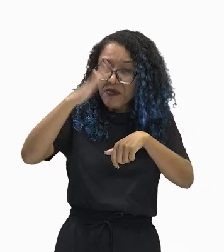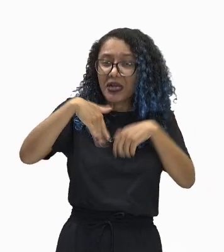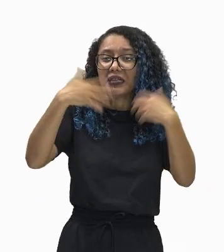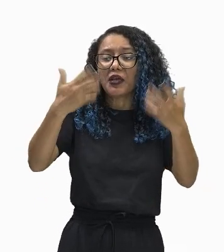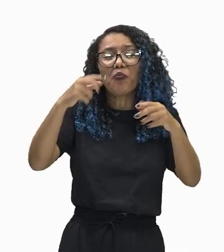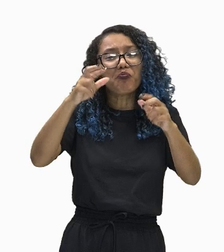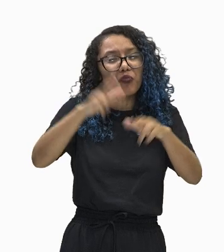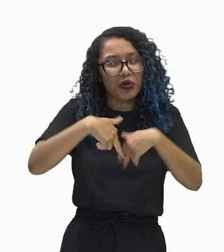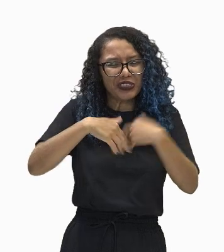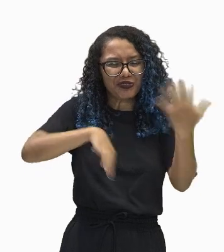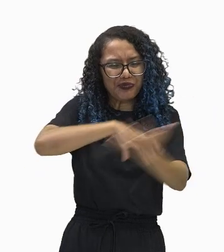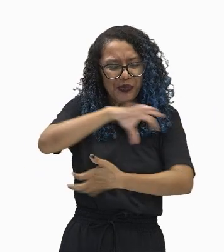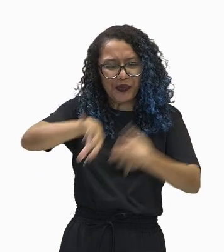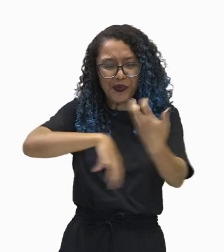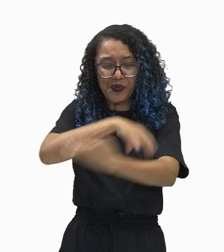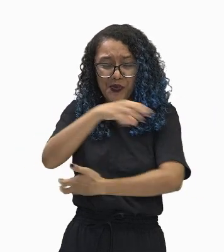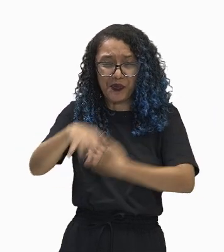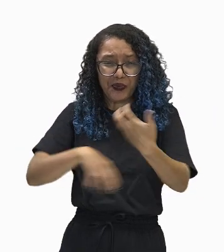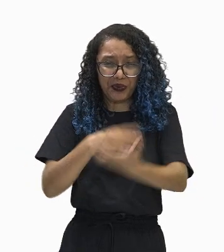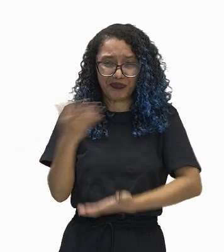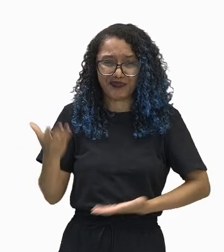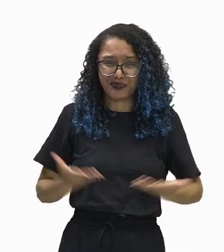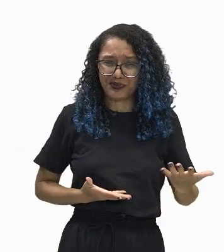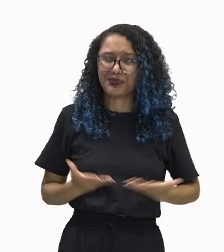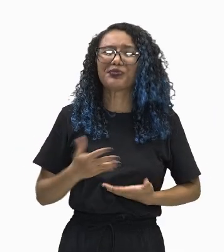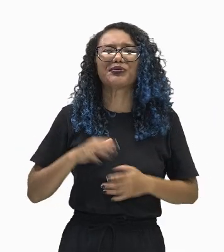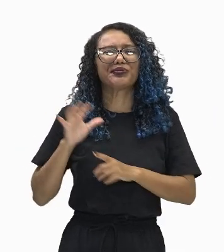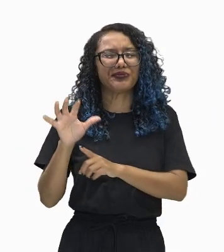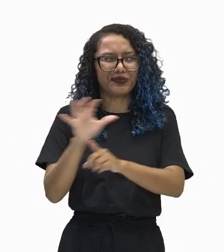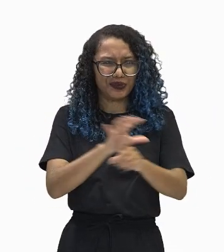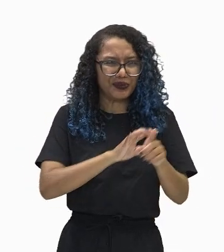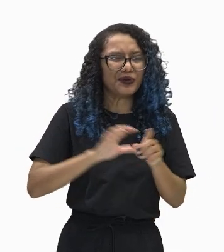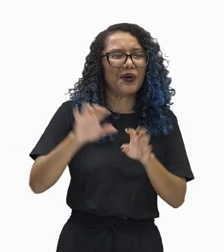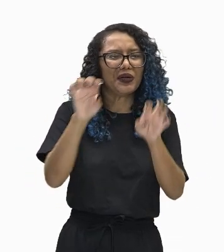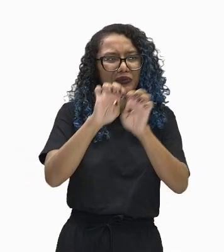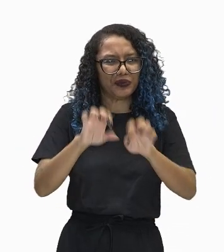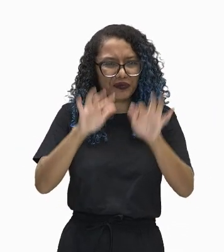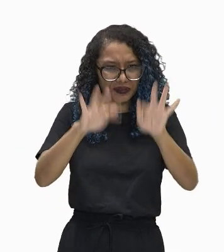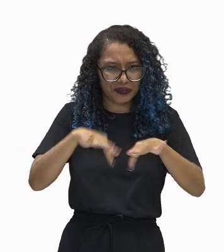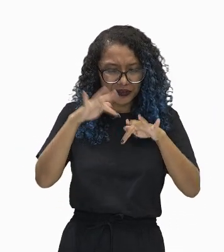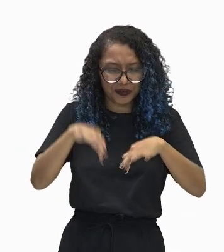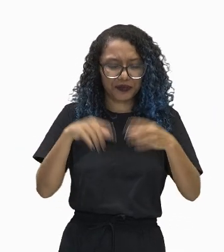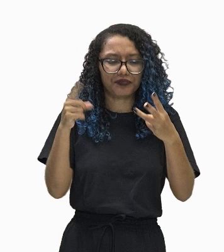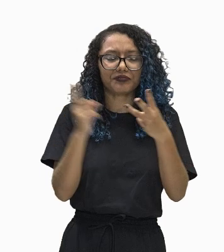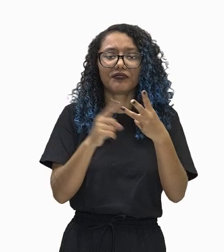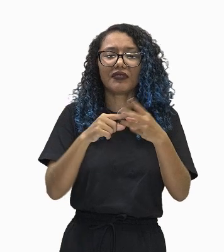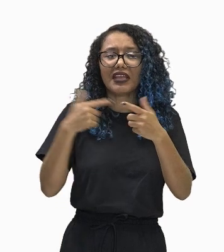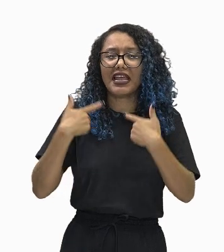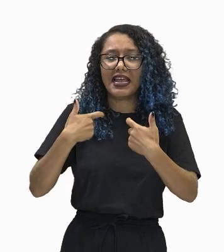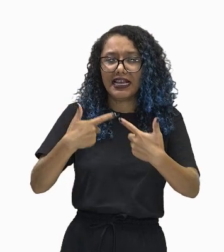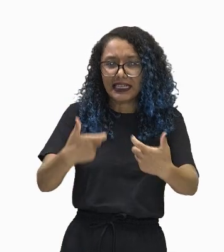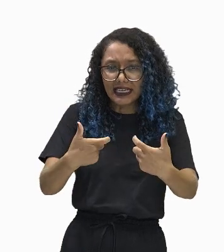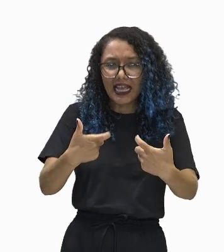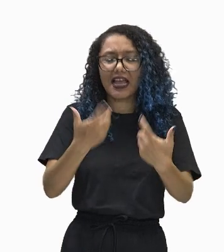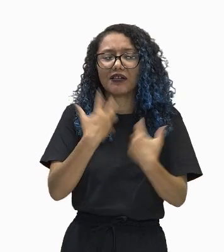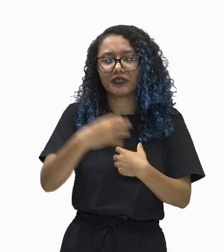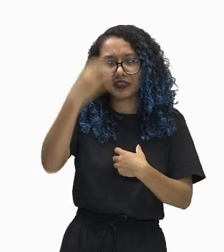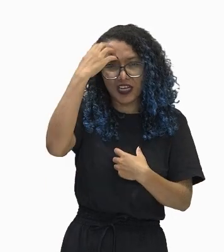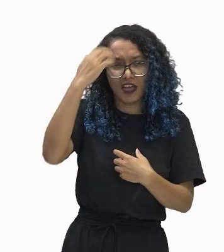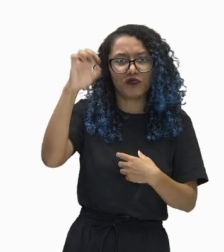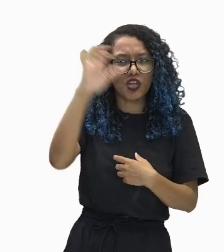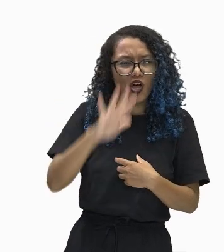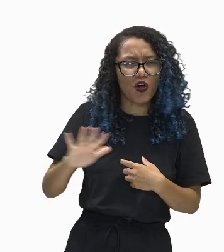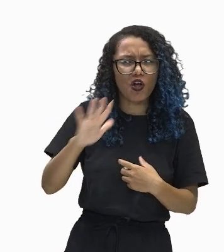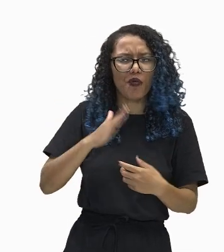servil que abalou a estrutura feudal. As guerras entre os reinos europeus e as revoltas servis